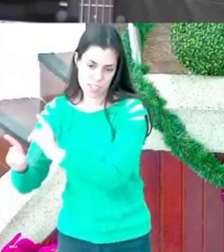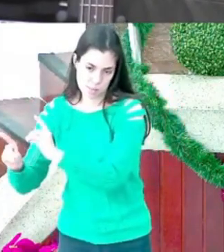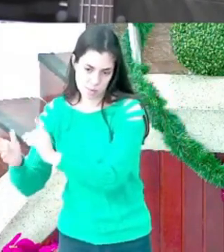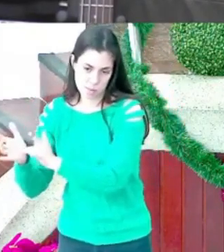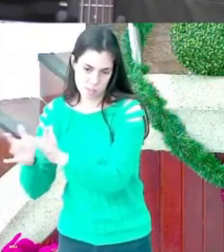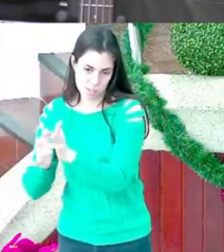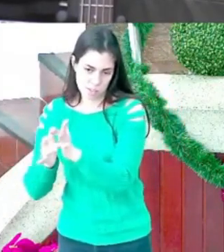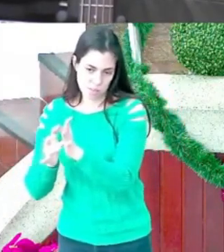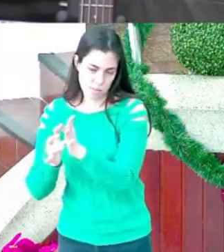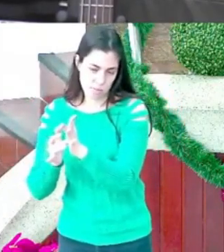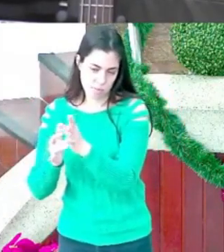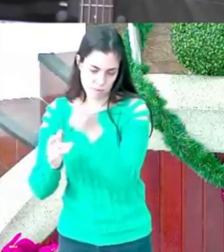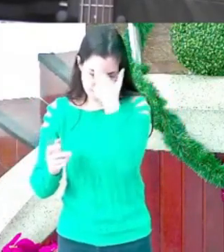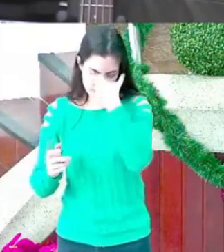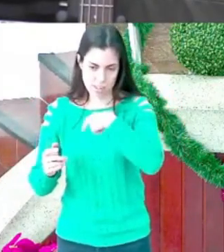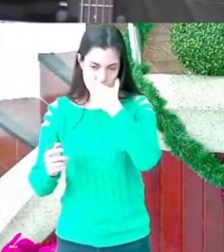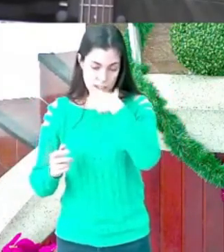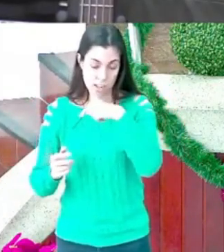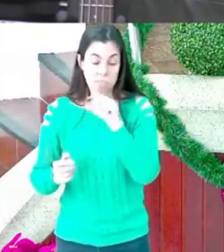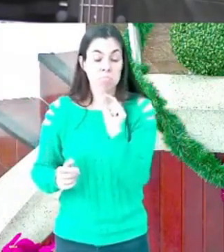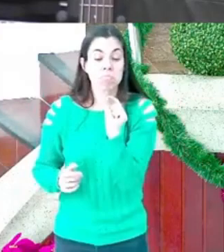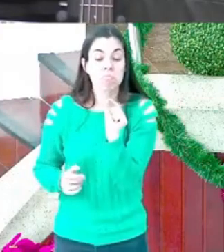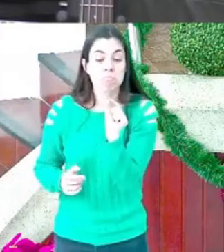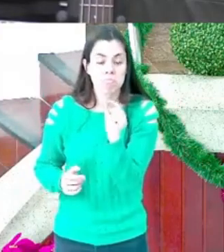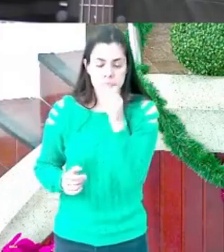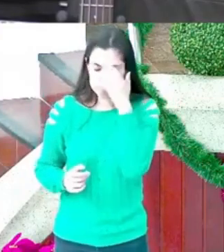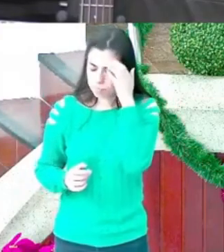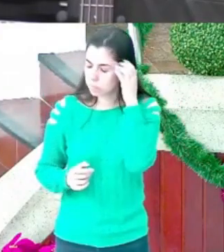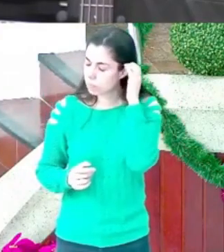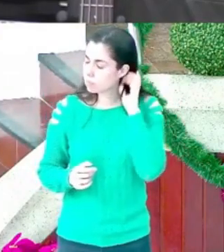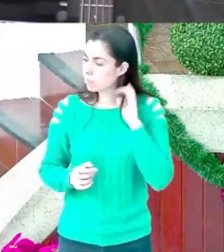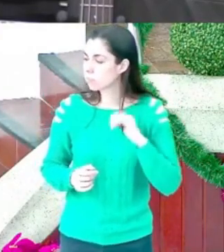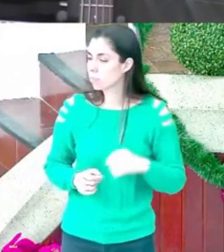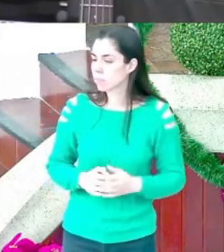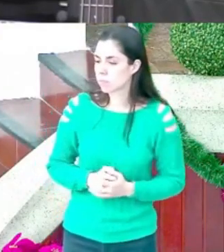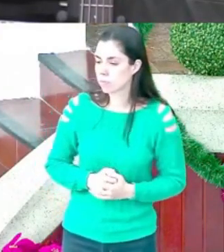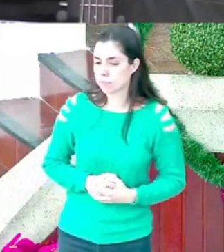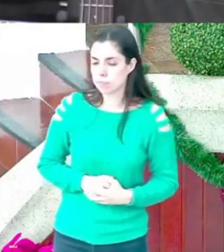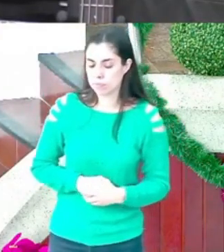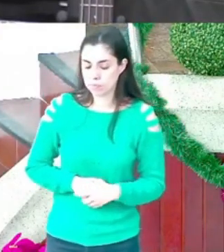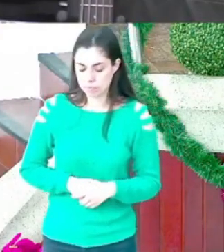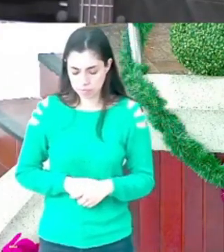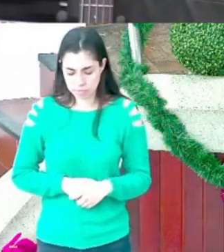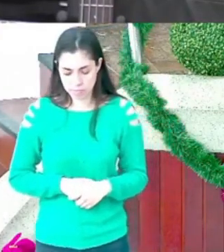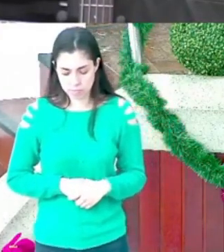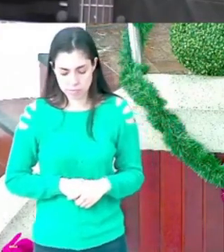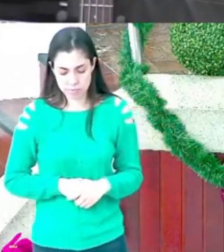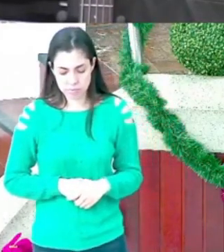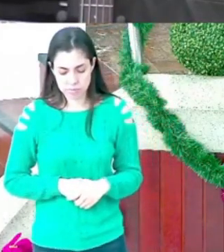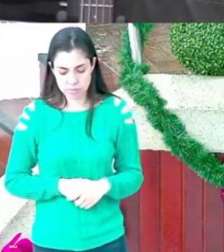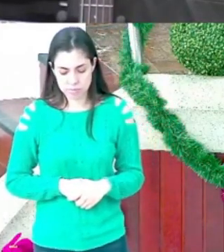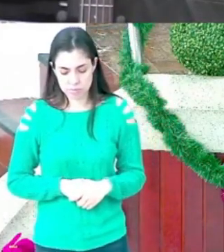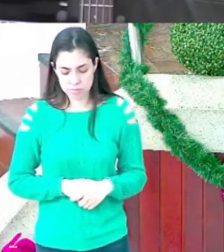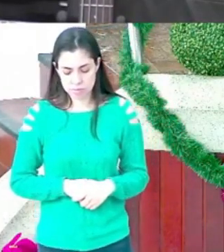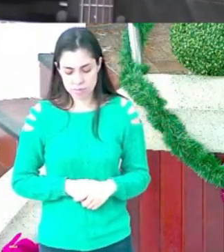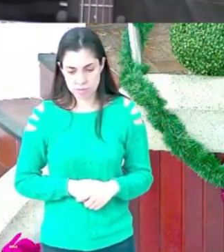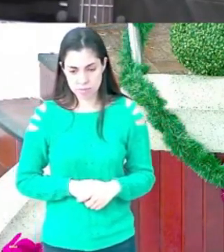Isso, obviamente, pressupondo a obra de Deus, a graça divina. O homem nenhum consegue ter